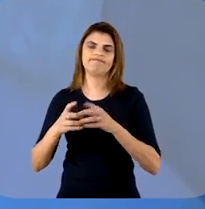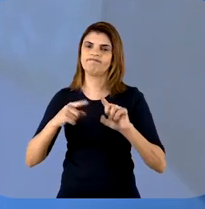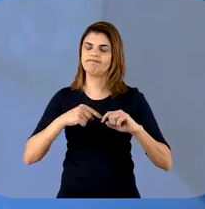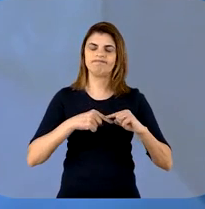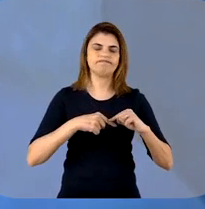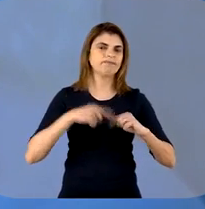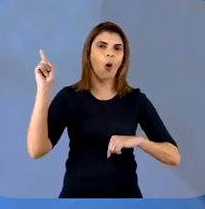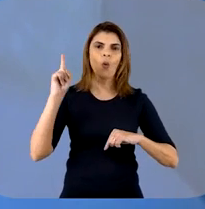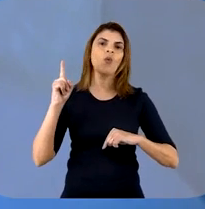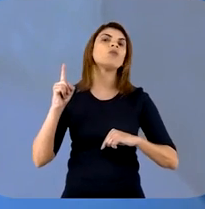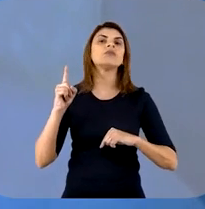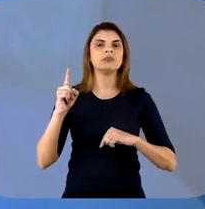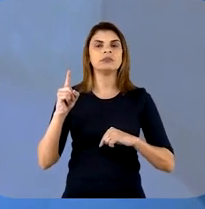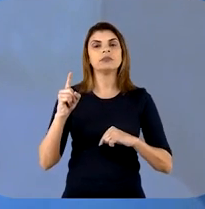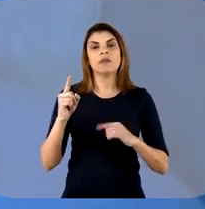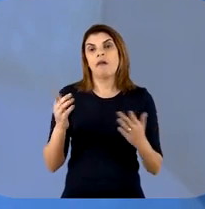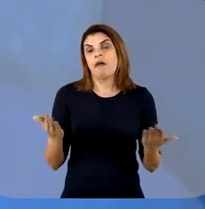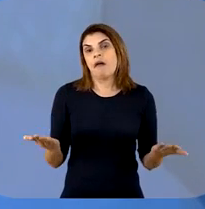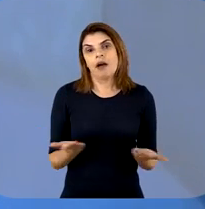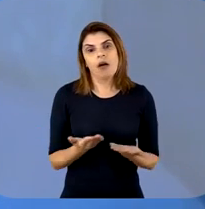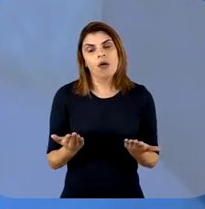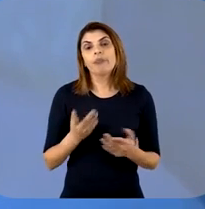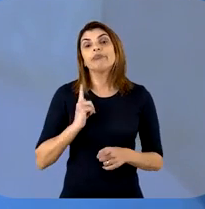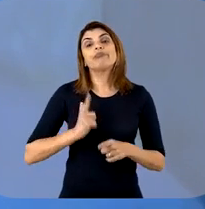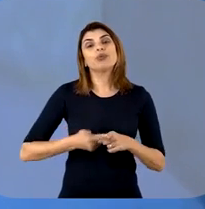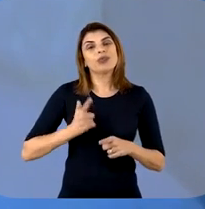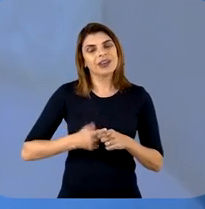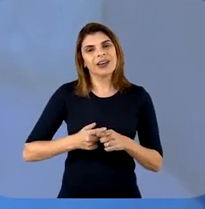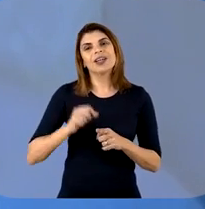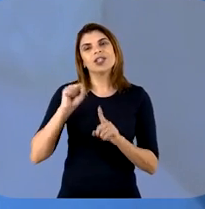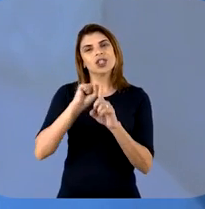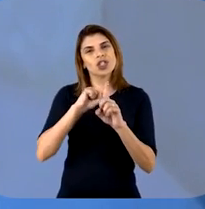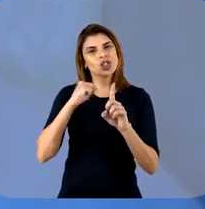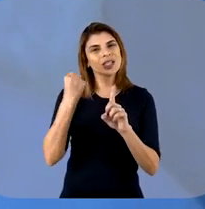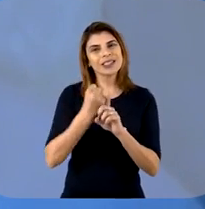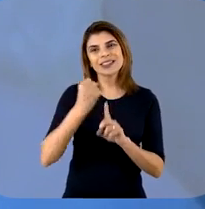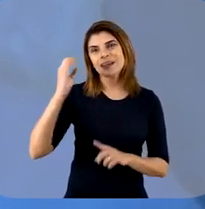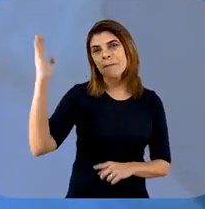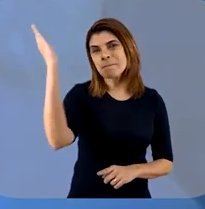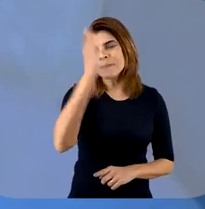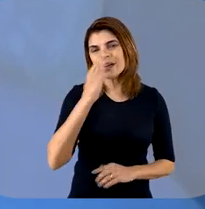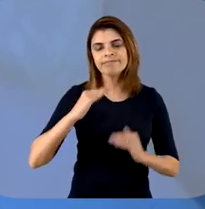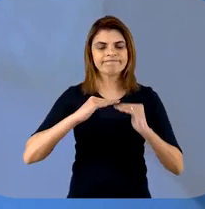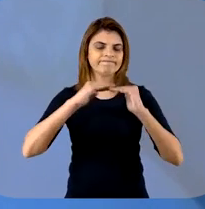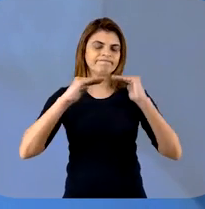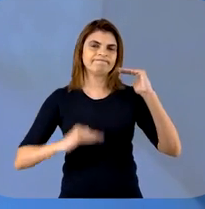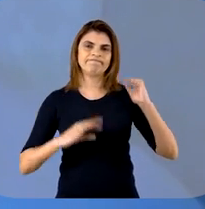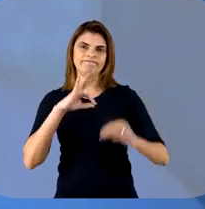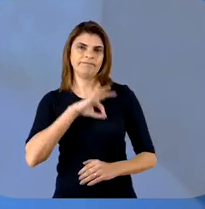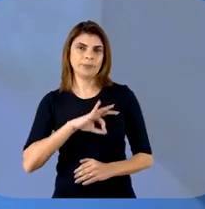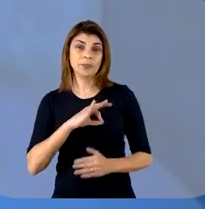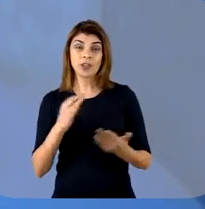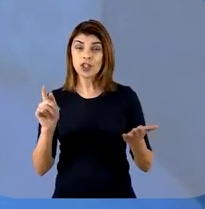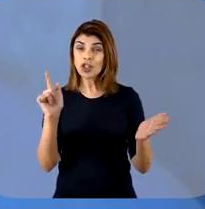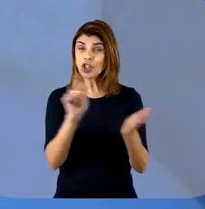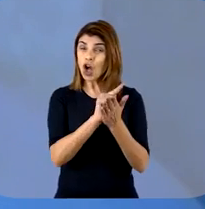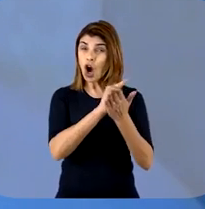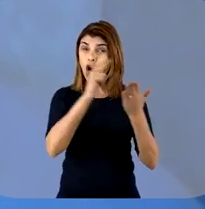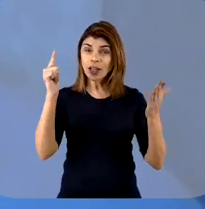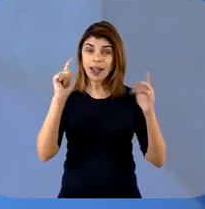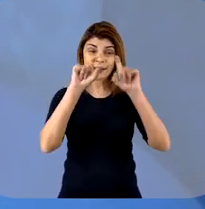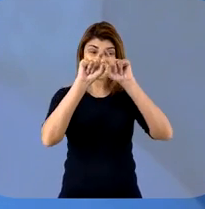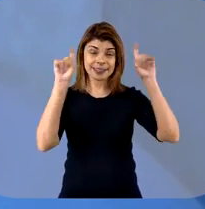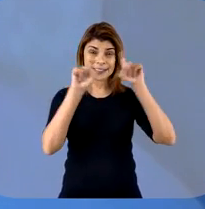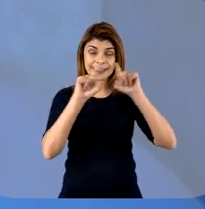ela simplesmente desnudou o que é brutal na sociedade brasileira, que é uma imensa desigualdade. Hoje, nos jornais, está escrito